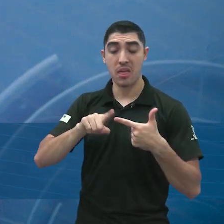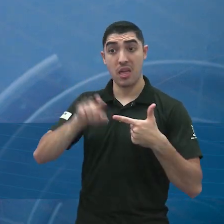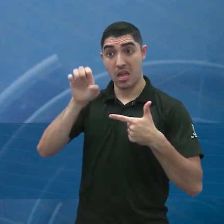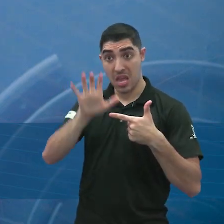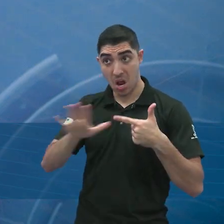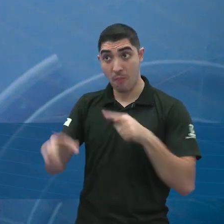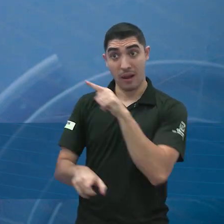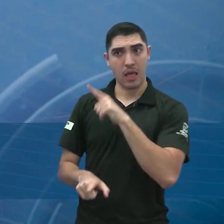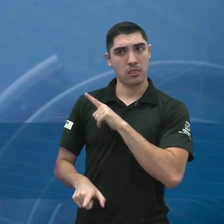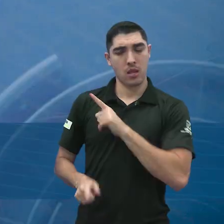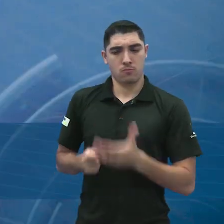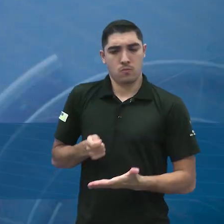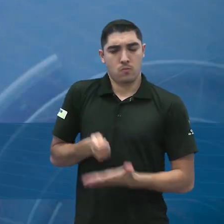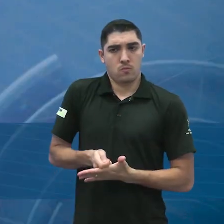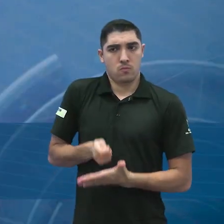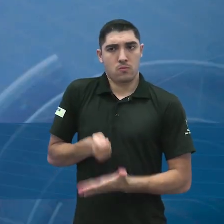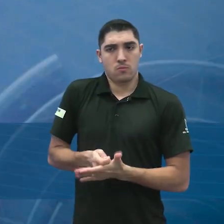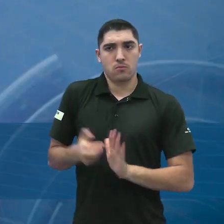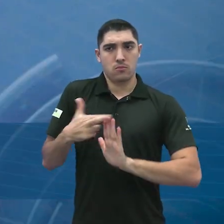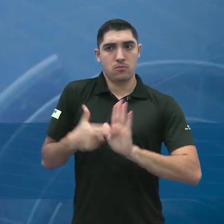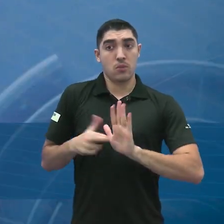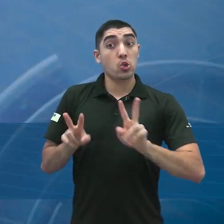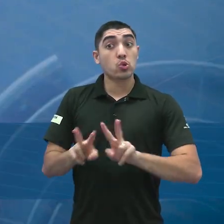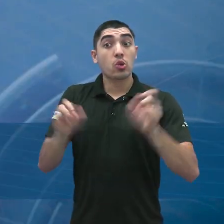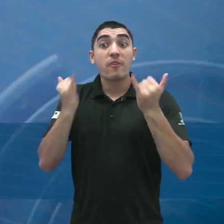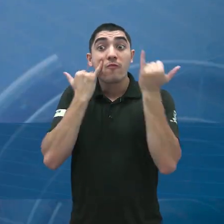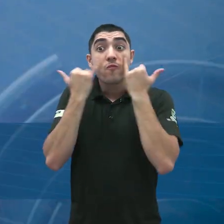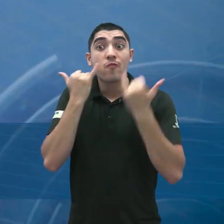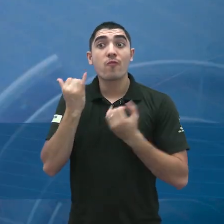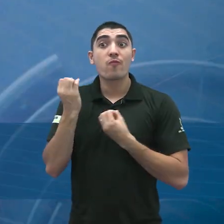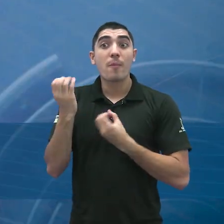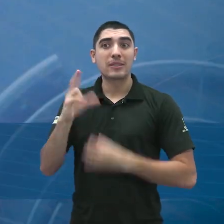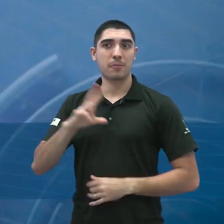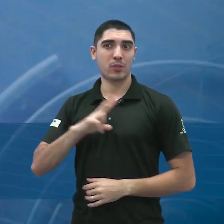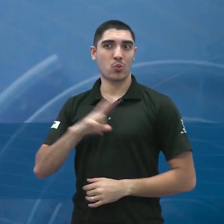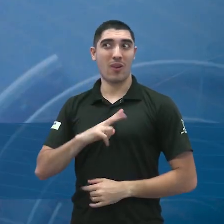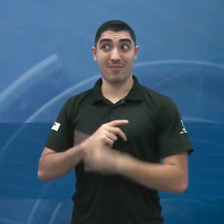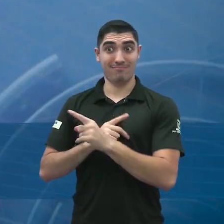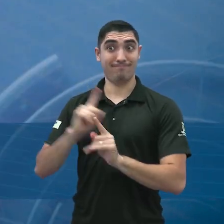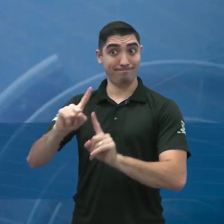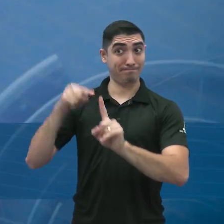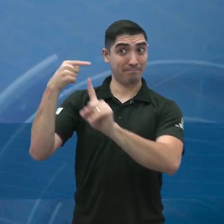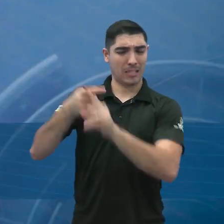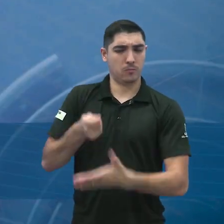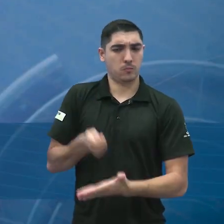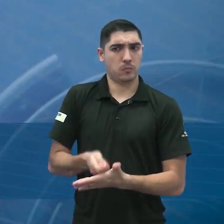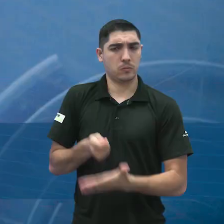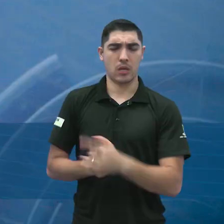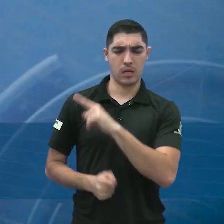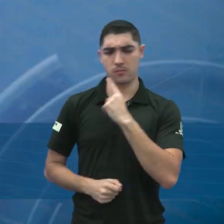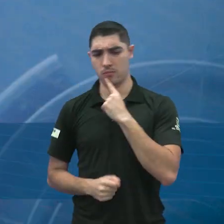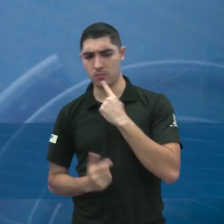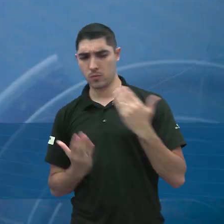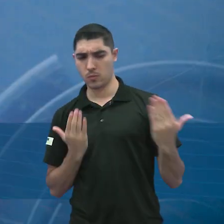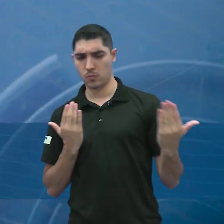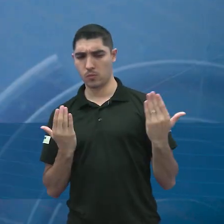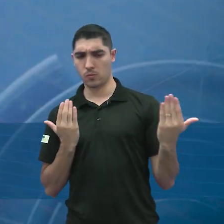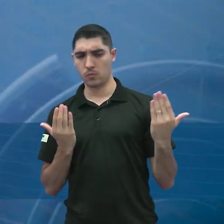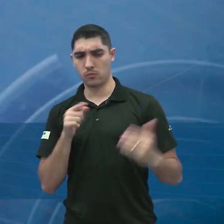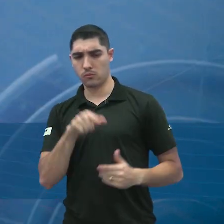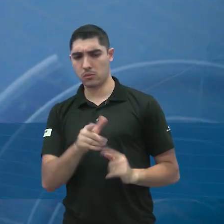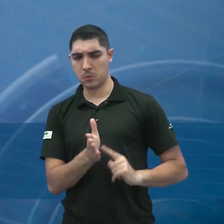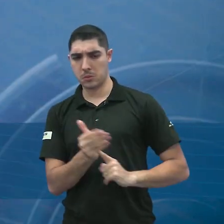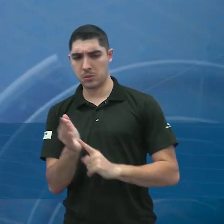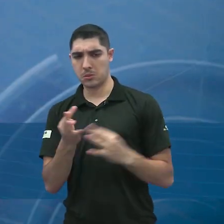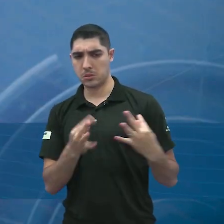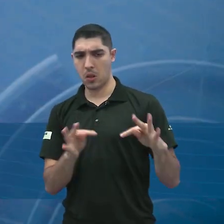pouco mais exigentes com relação a vazamento de dados, informações, eles vão blindando o quanto que a tecnologia pode entrar dentro